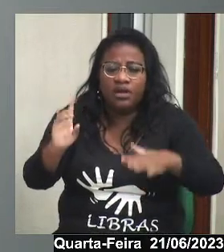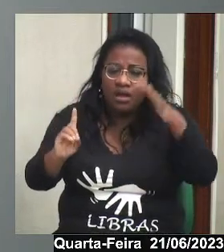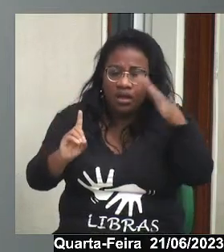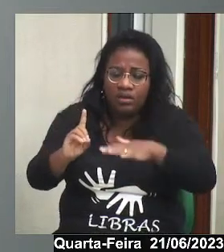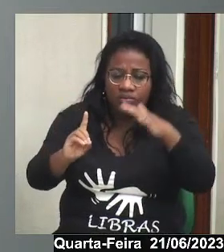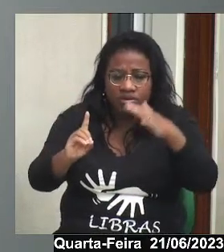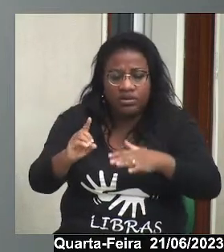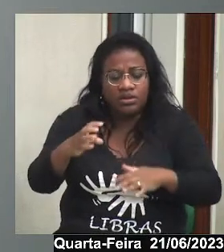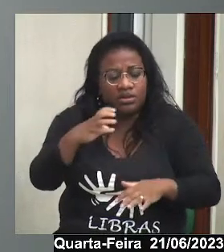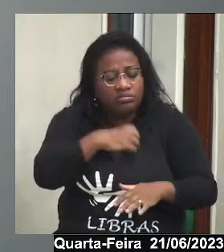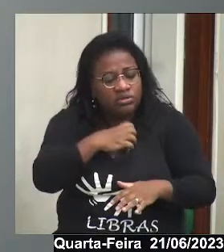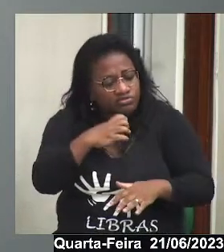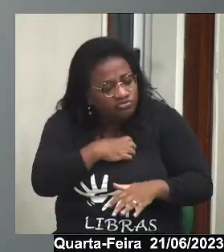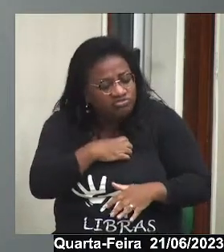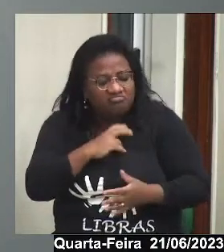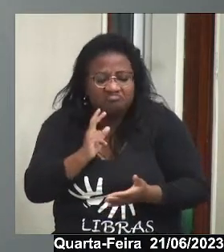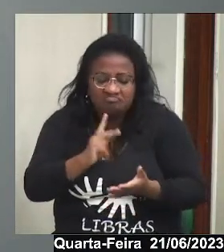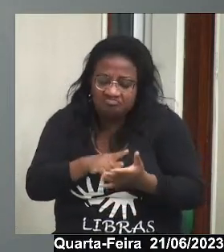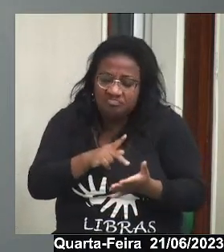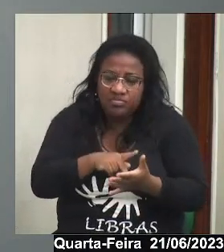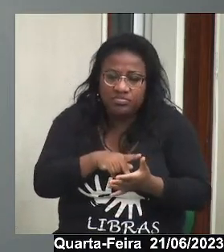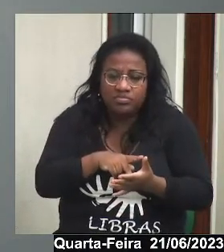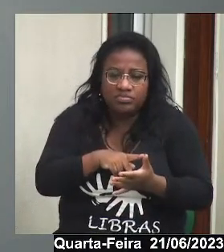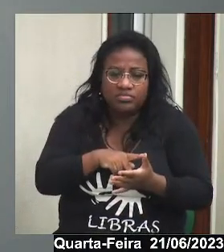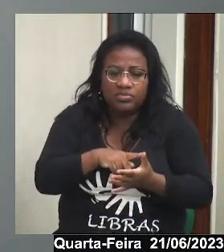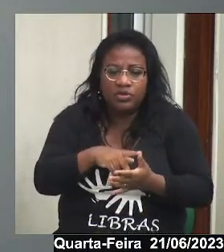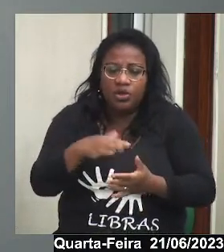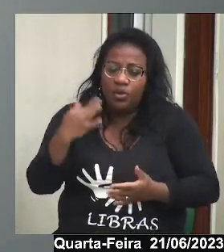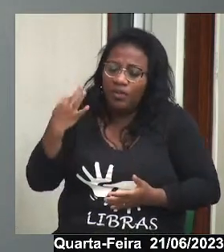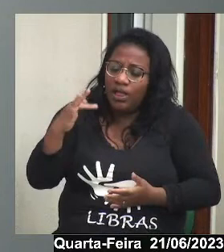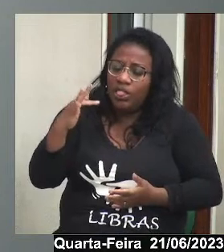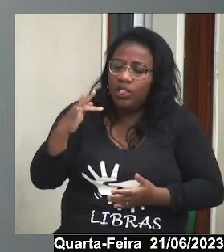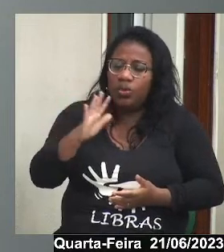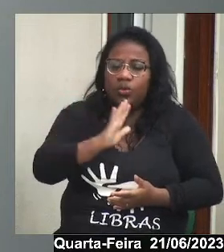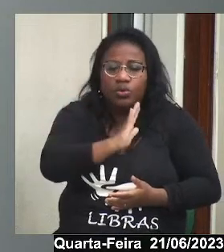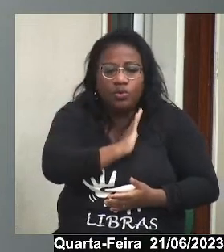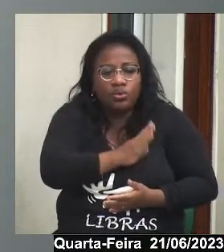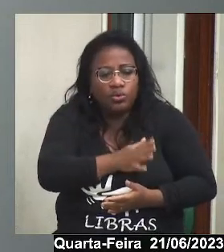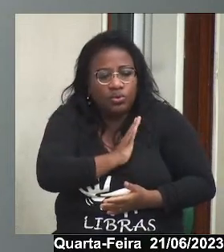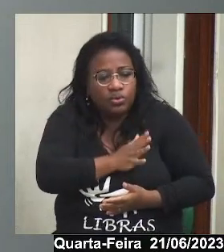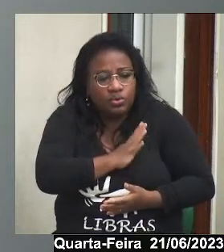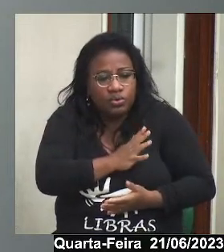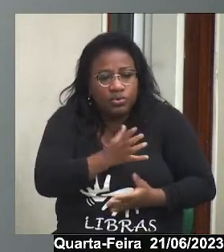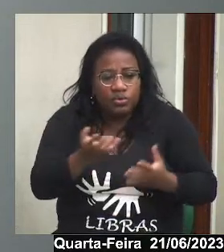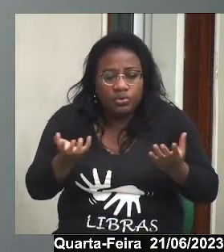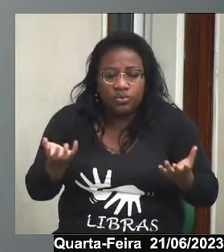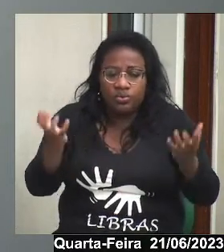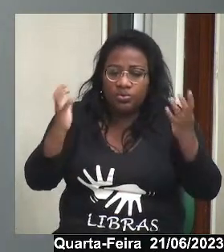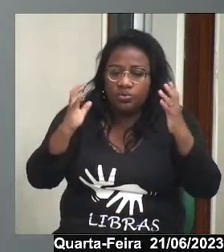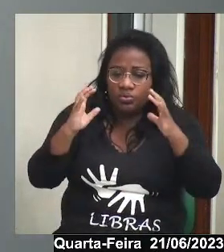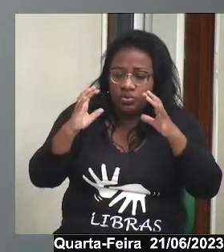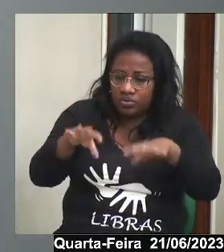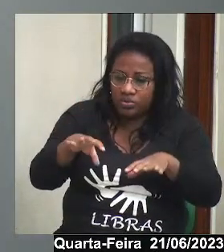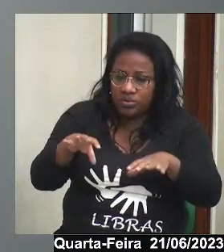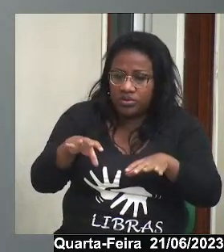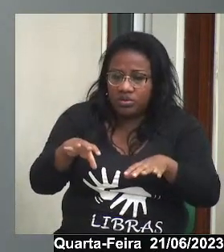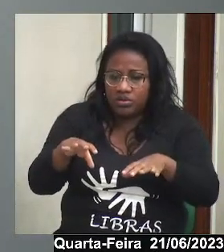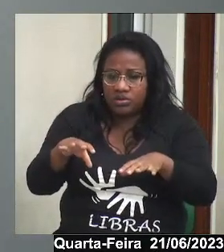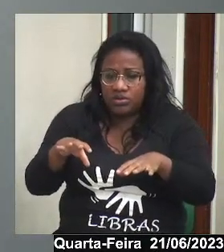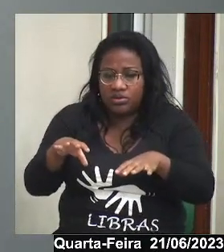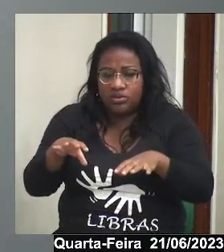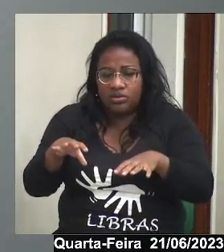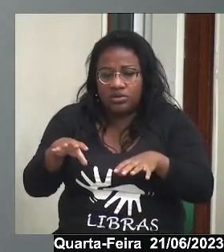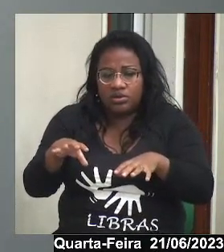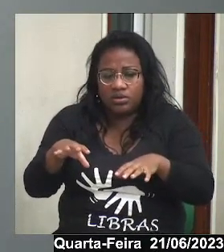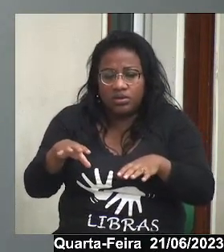é uma homenagem. E eu senti muito, de verdade, senhores, uma dor no coração quando os senhores falaram para mim que não queriam apoiar esse projeto, não